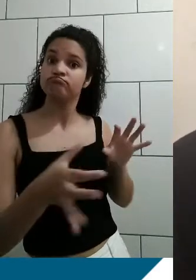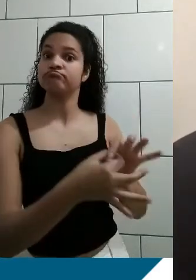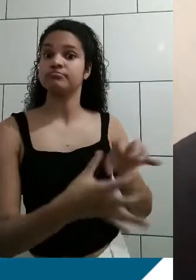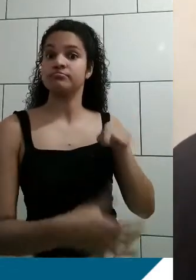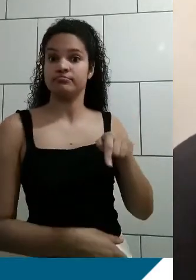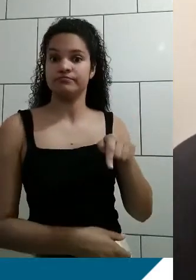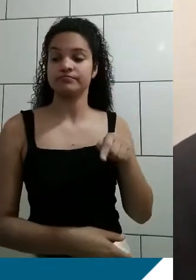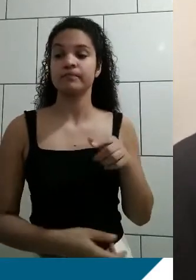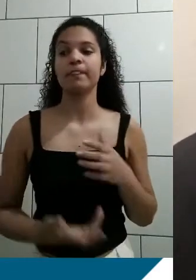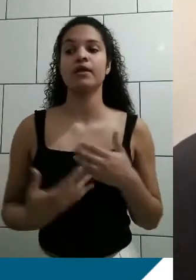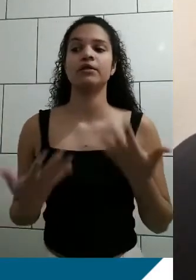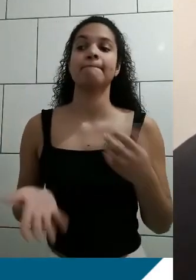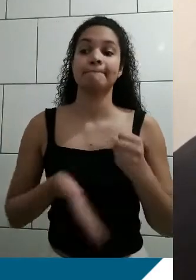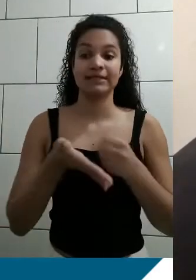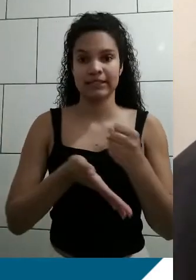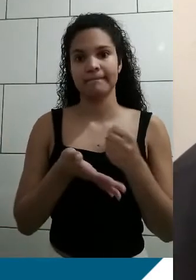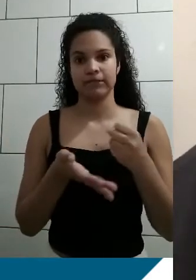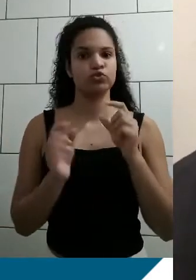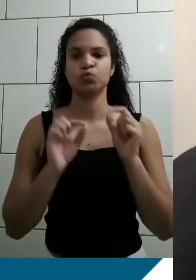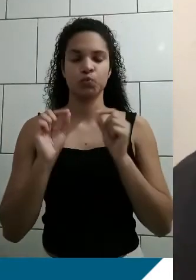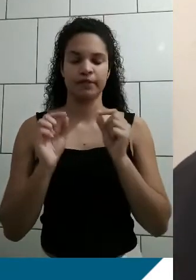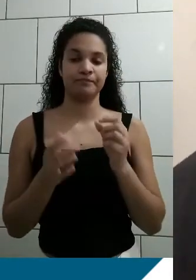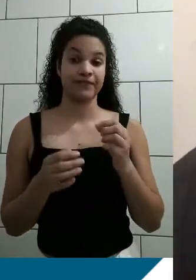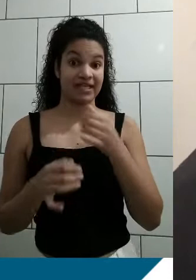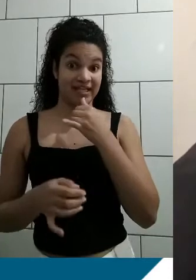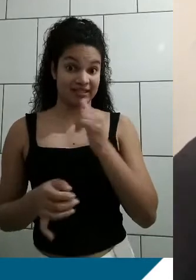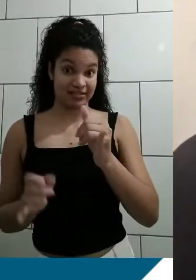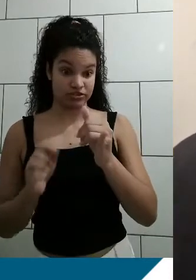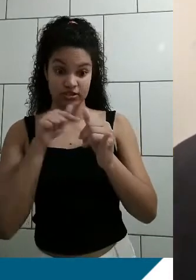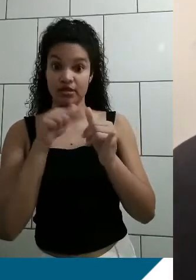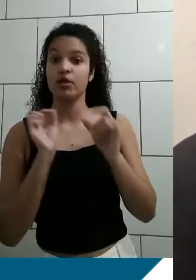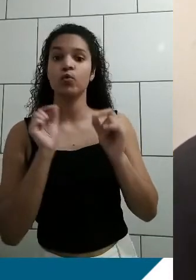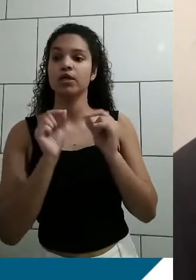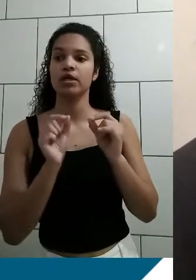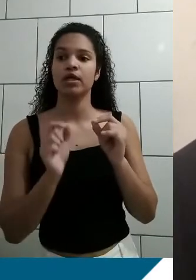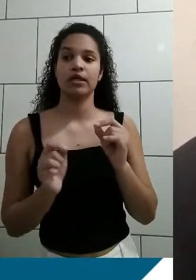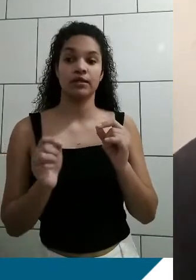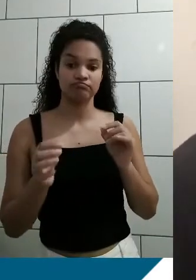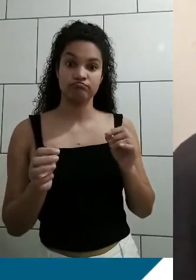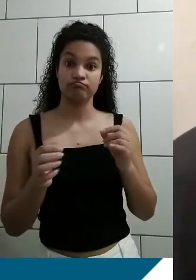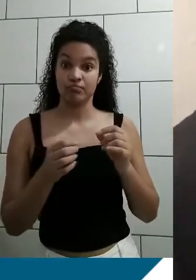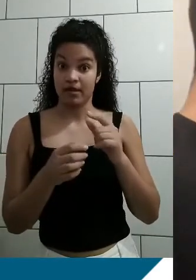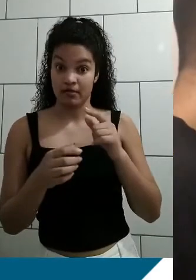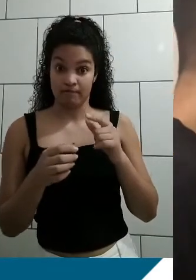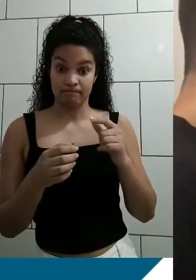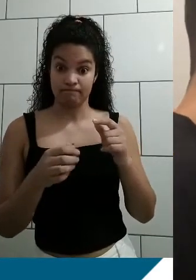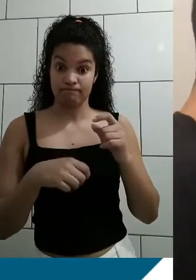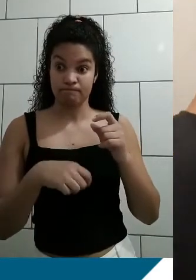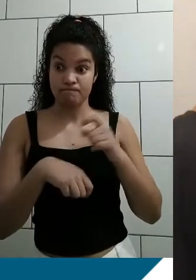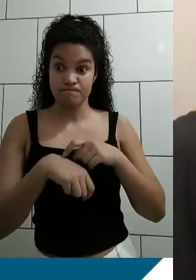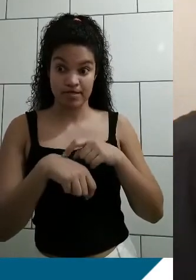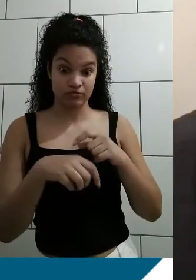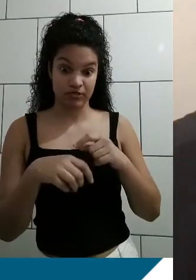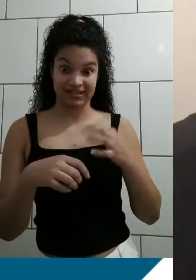grandeza física que está relacionada à capacidade da realização de alguma ação, de alguma atividade, e é uma